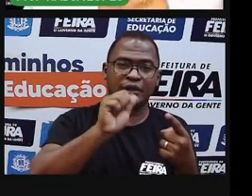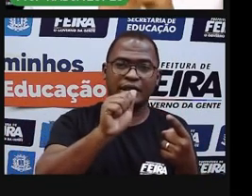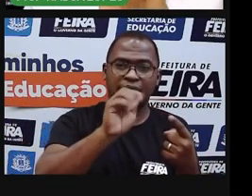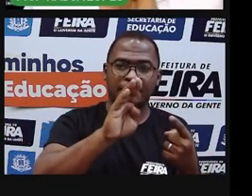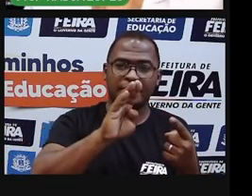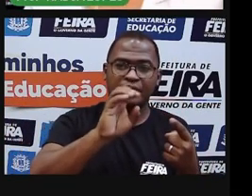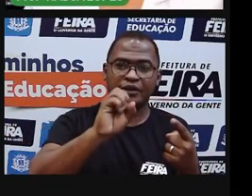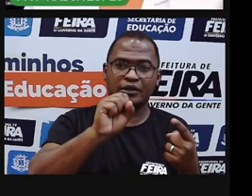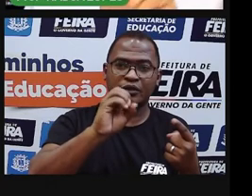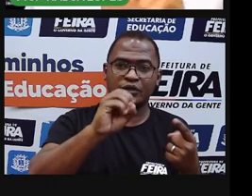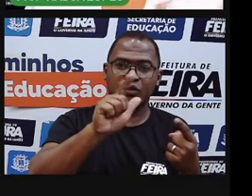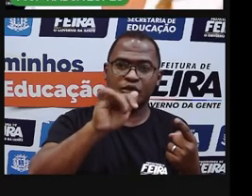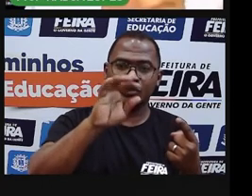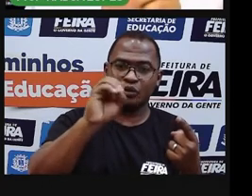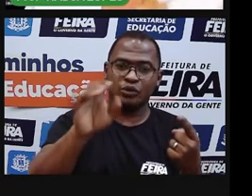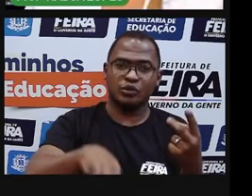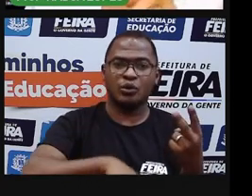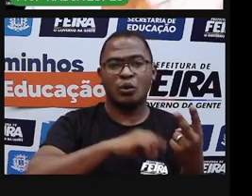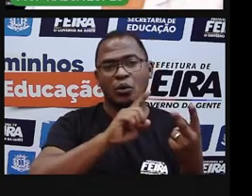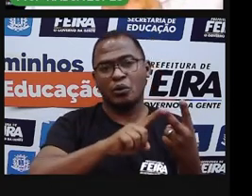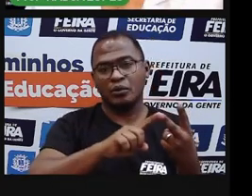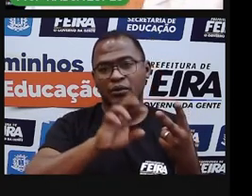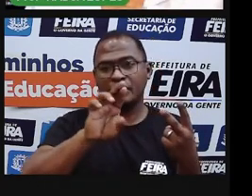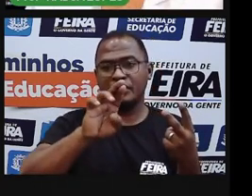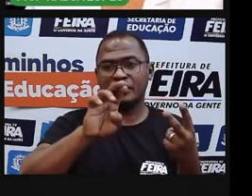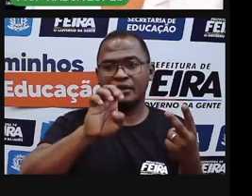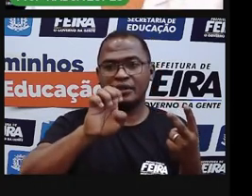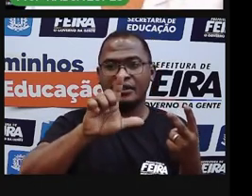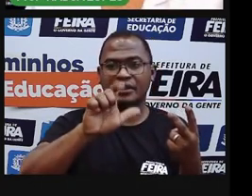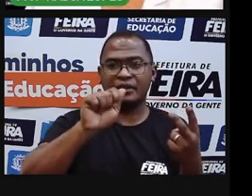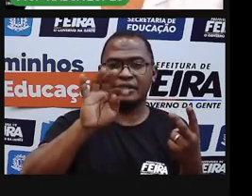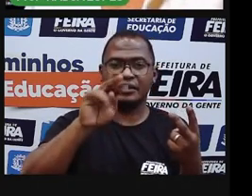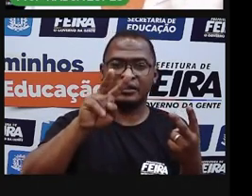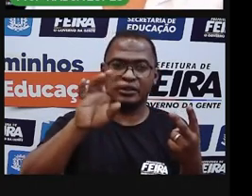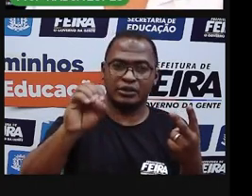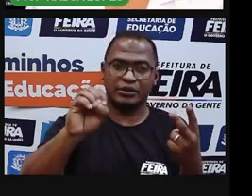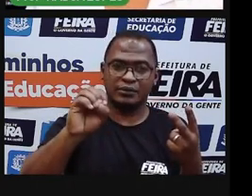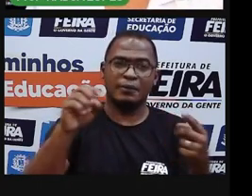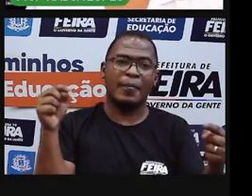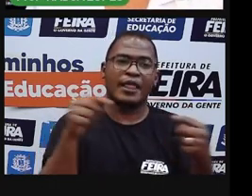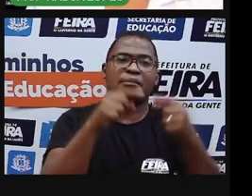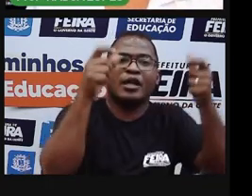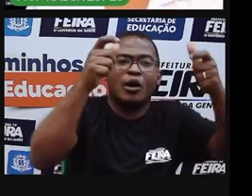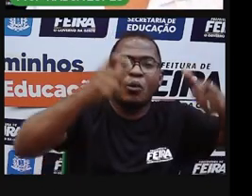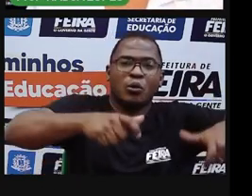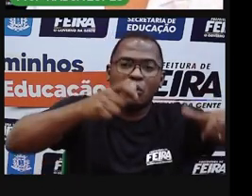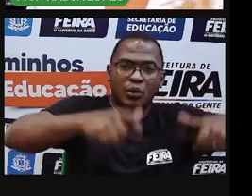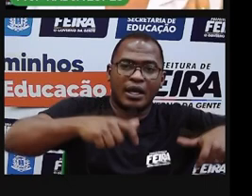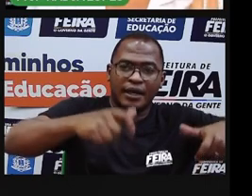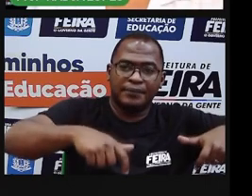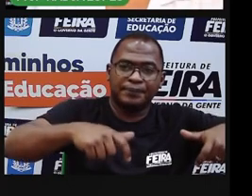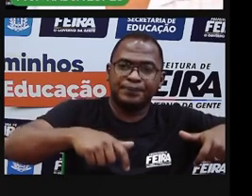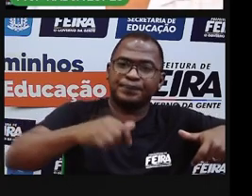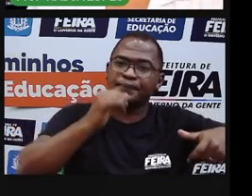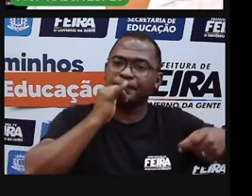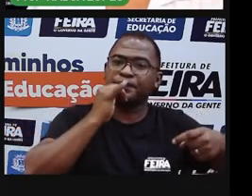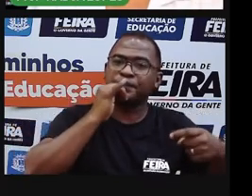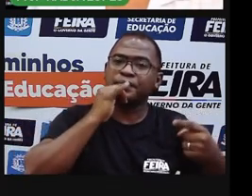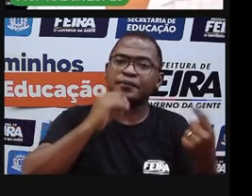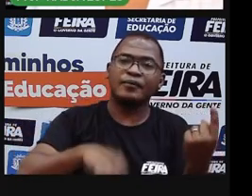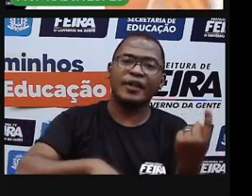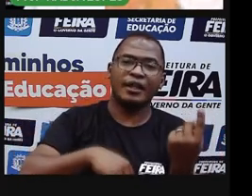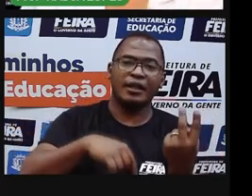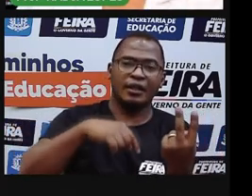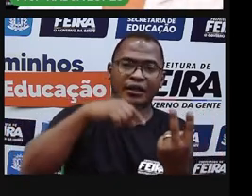valor relativo é definido de acordo com a posição que ele a culpa e o valor absoluto Du é o valor do